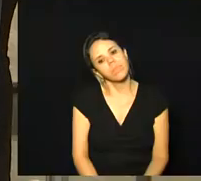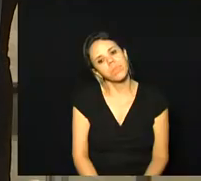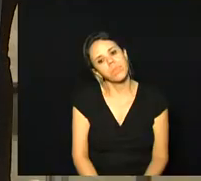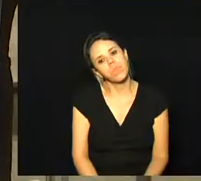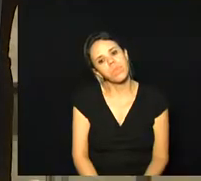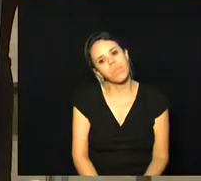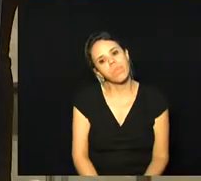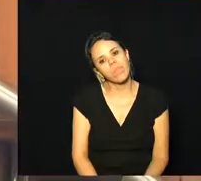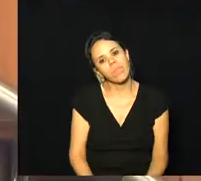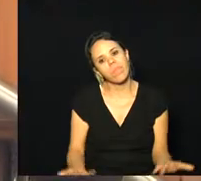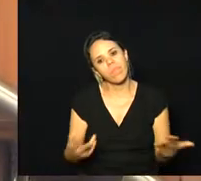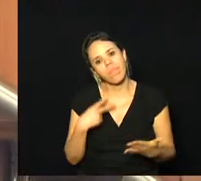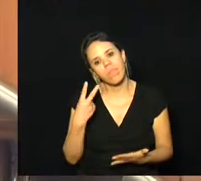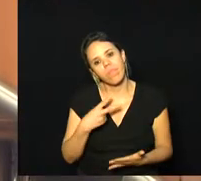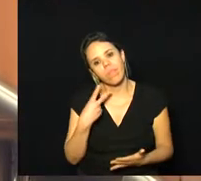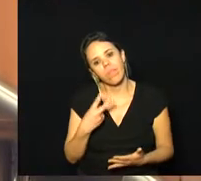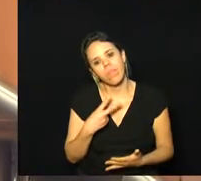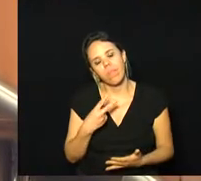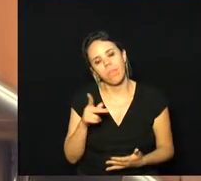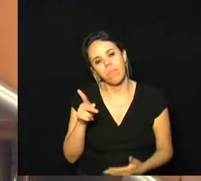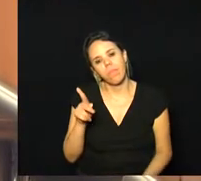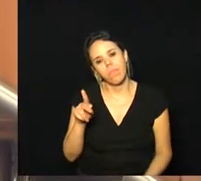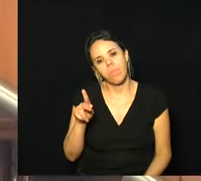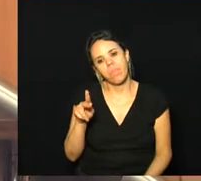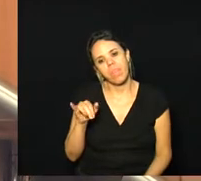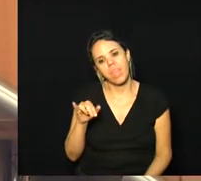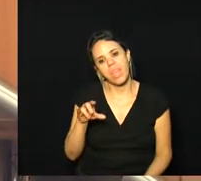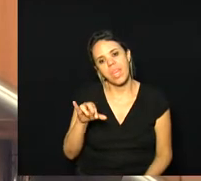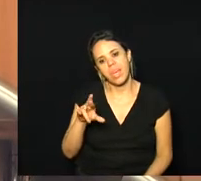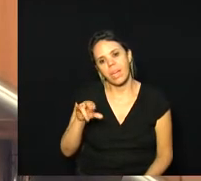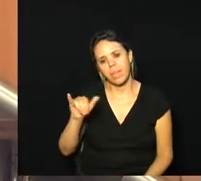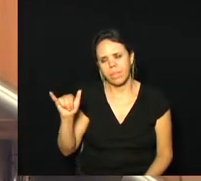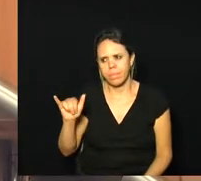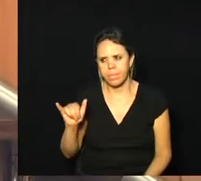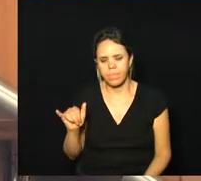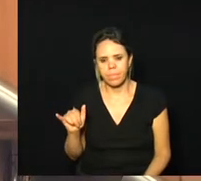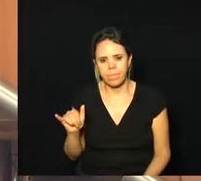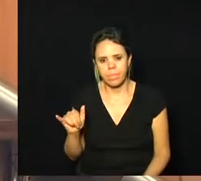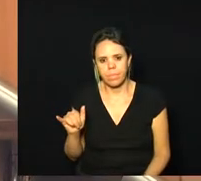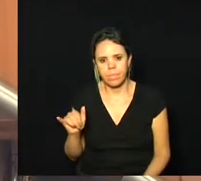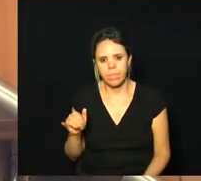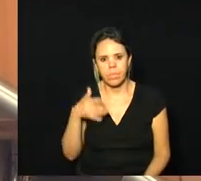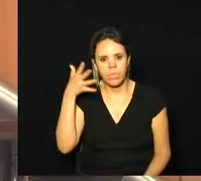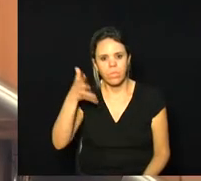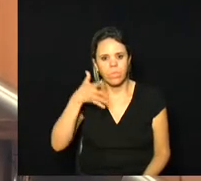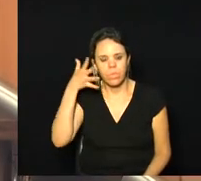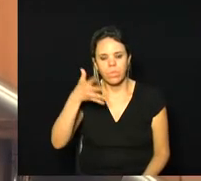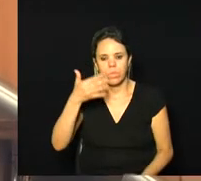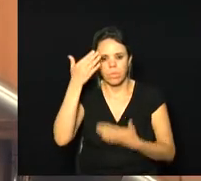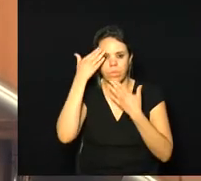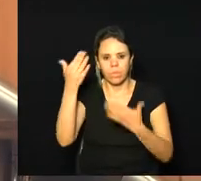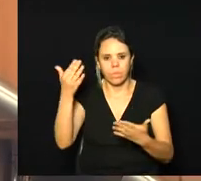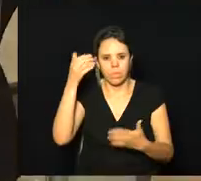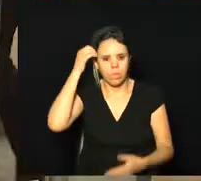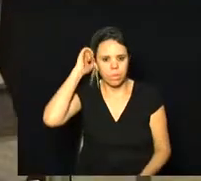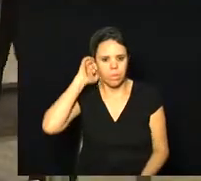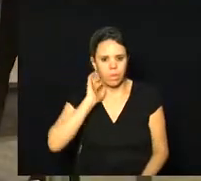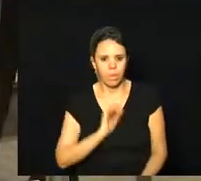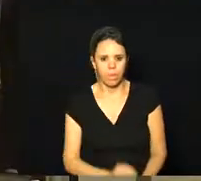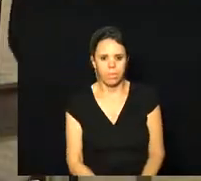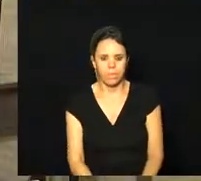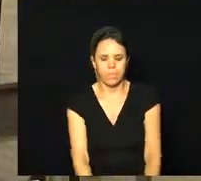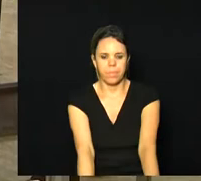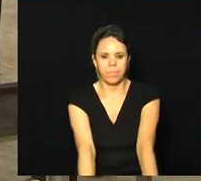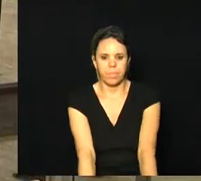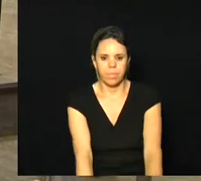Com a palavra, o senhor Pierre Henrique Santiago Silva, para seu discurso de agradecimento.